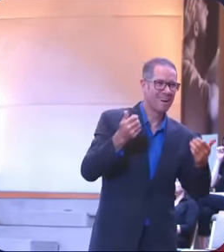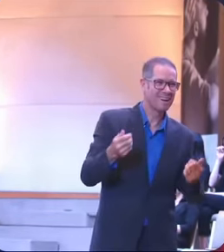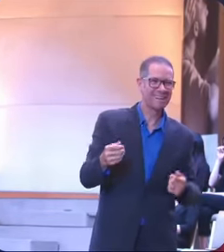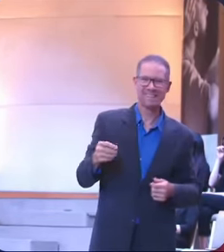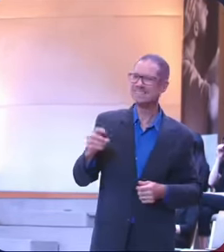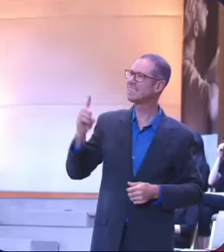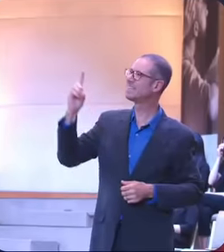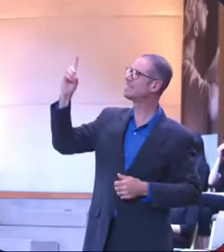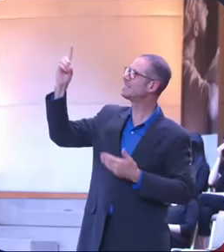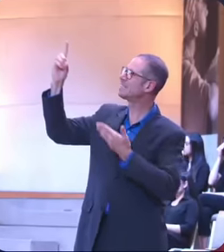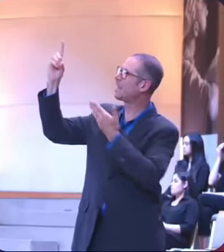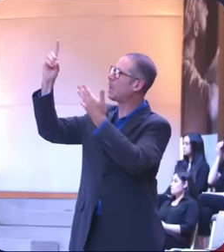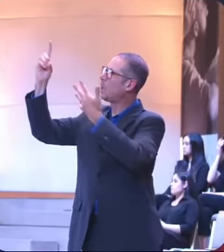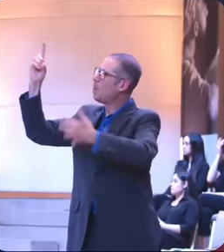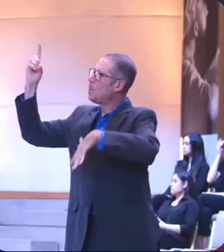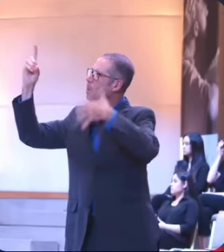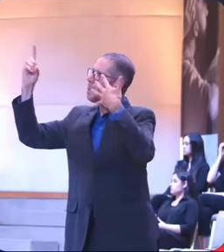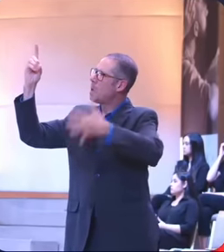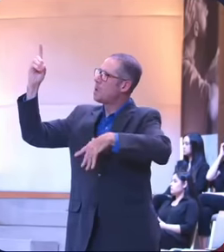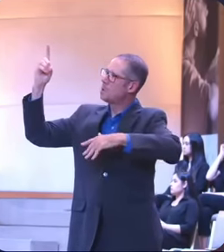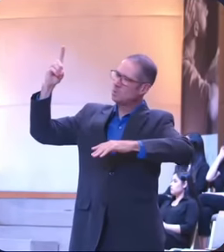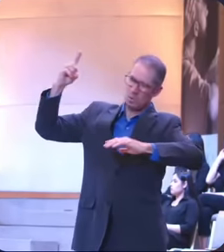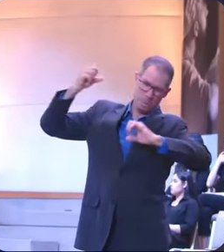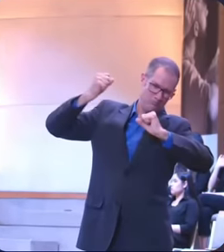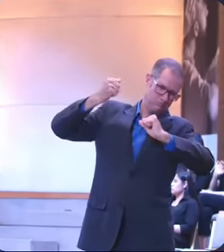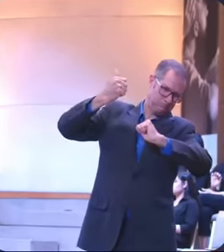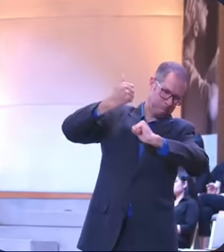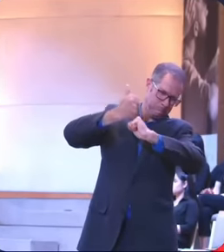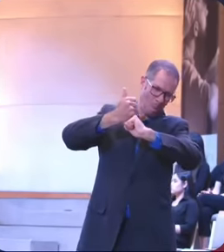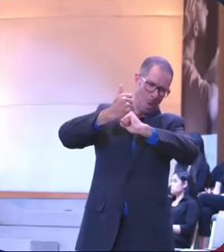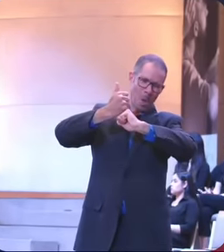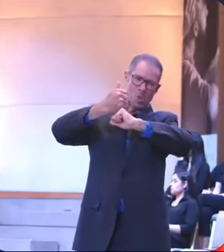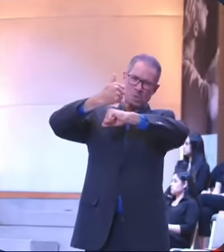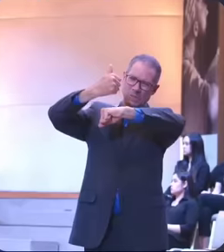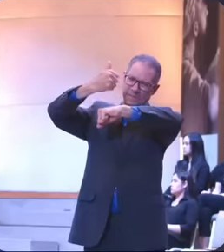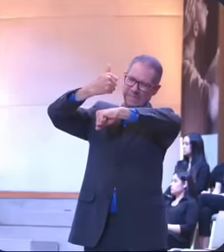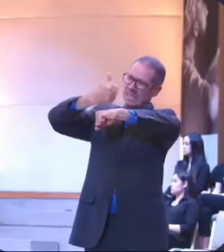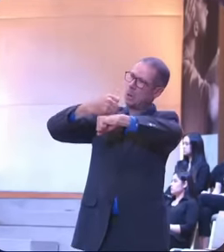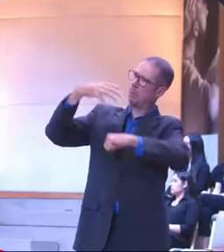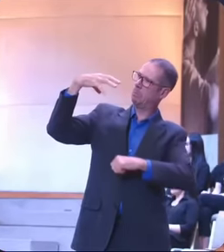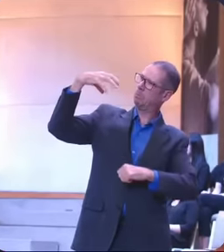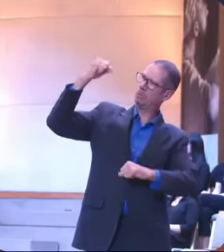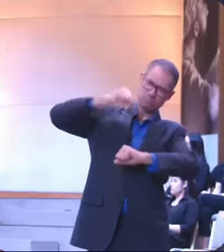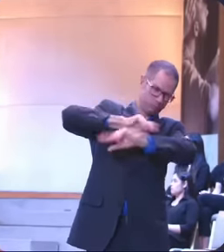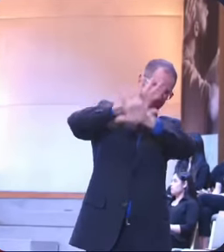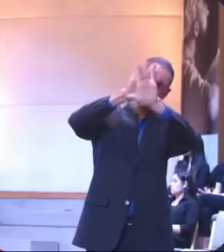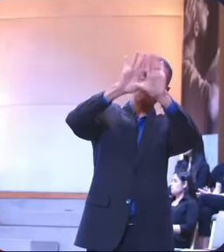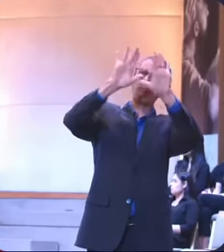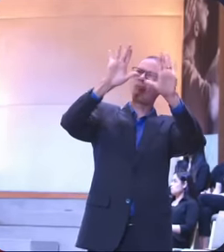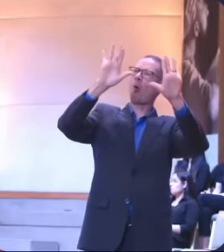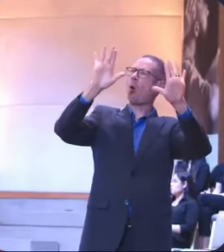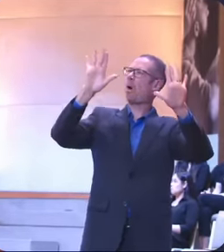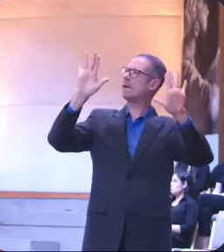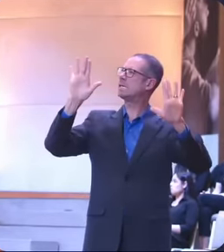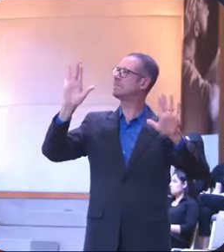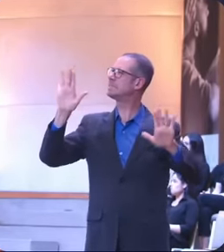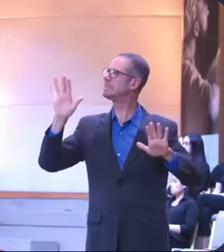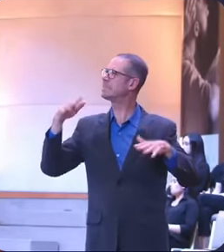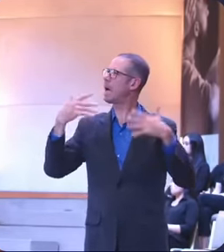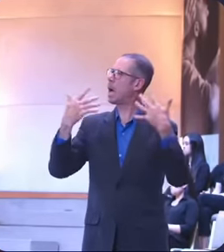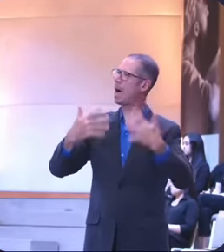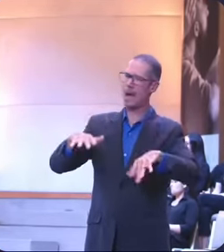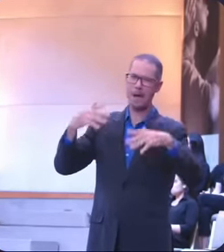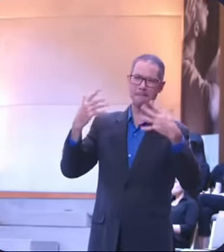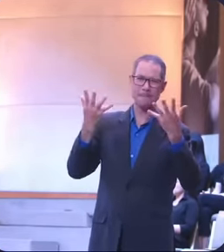E esse Deus é tão tremendo, tão poderoso, tão grandioso, tão glorioso, que vale a